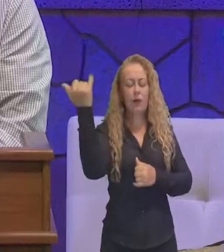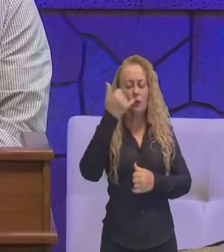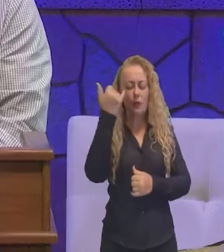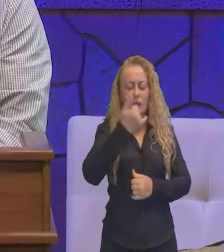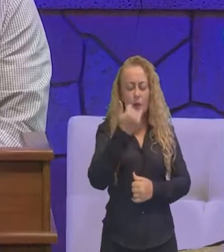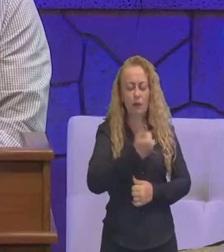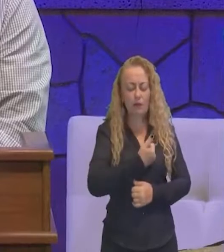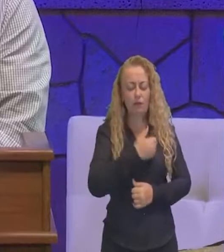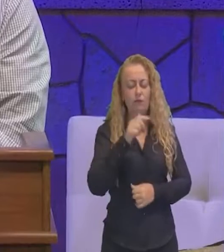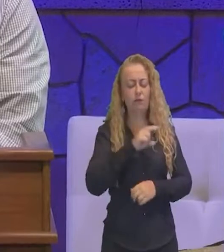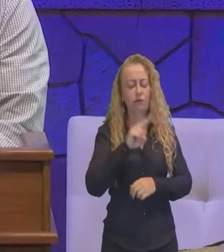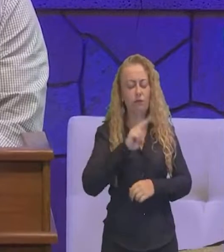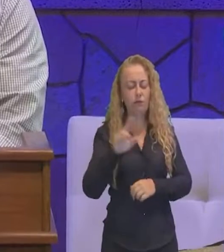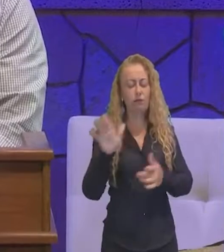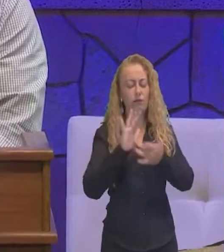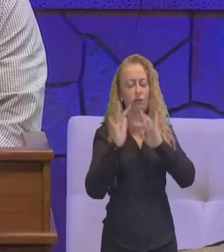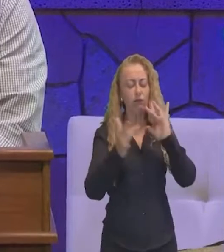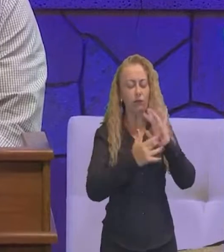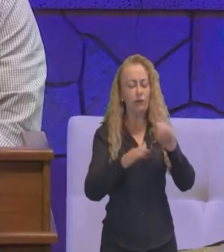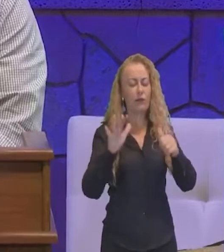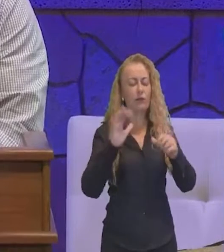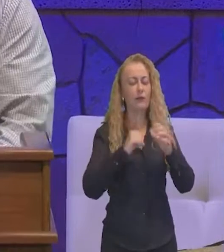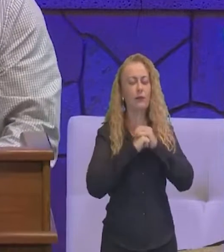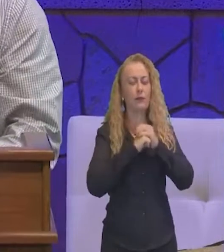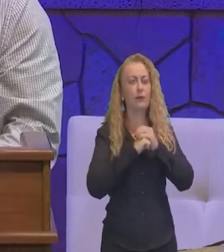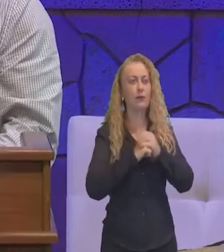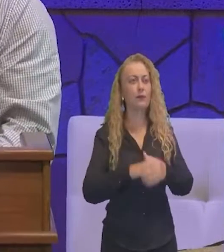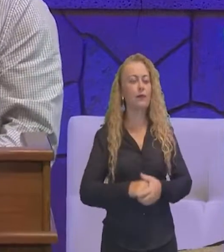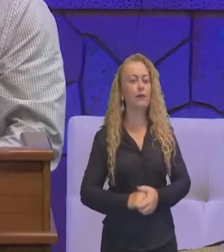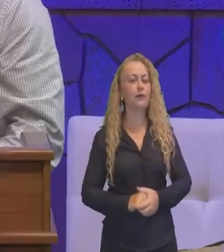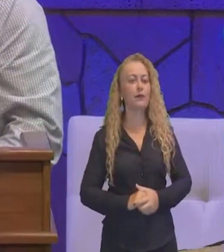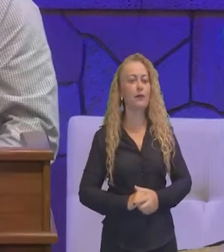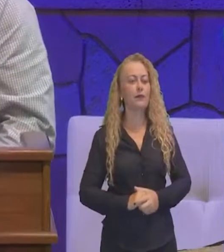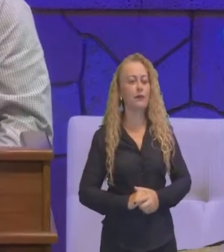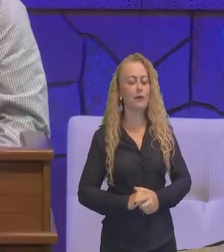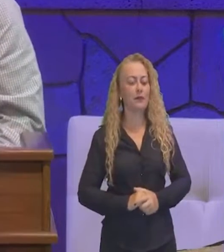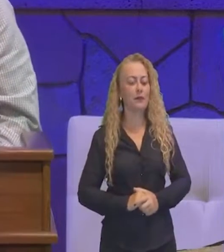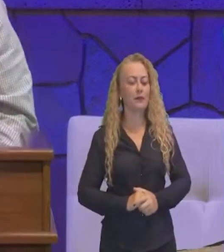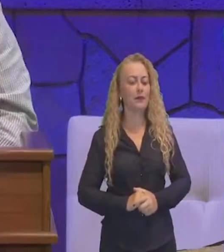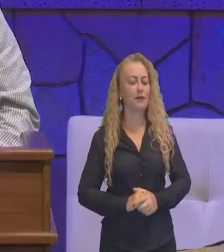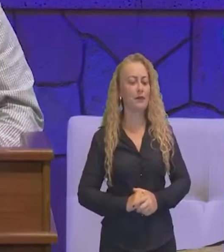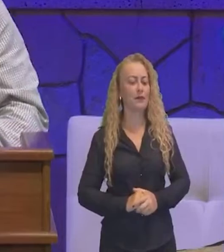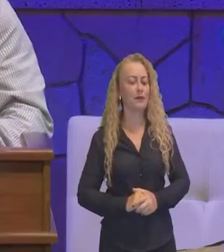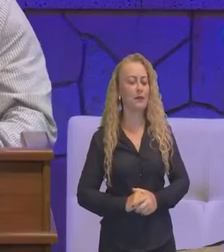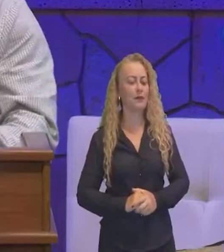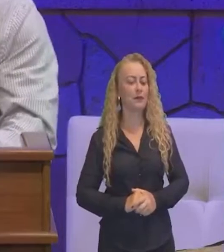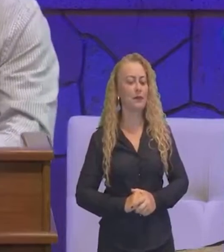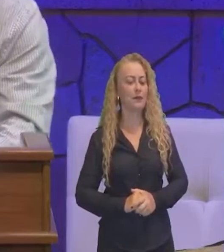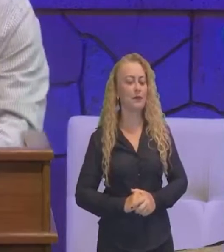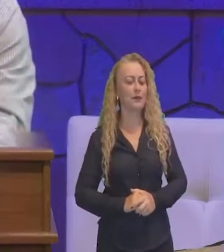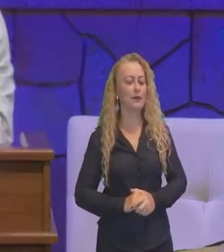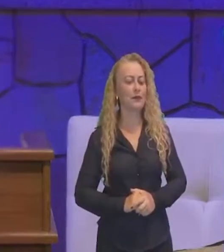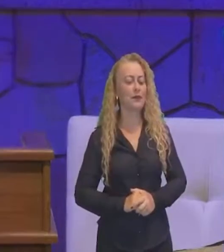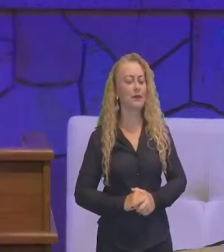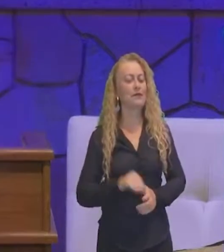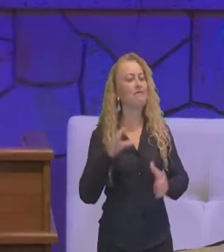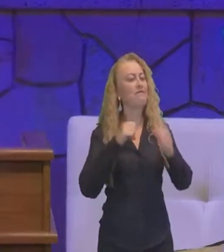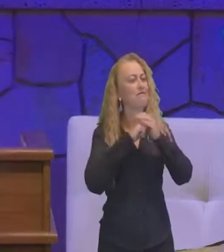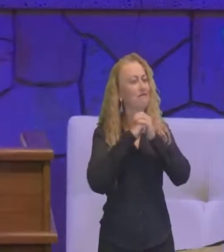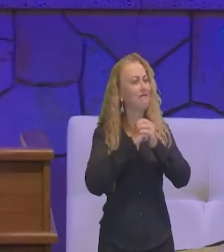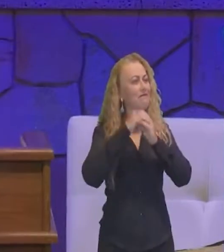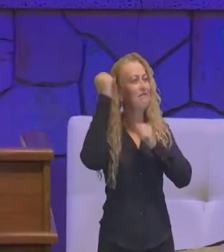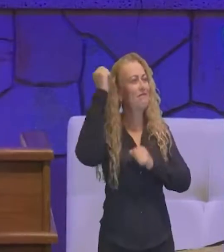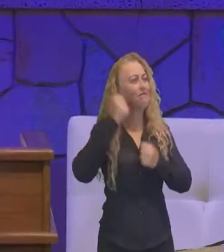nosso coração em nome de Jesus. Amém. Deus abençoe. Obrigado. Amém. Amém.